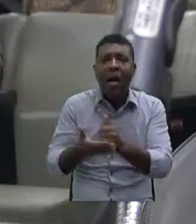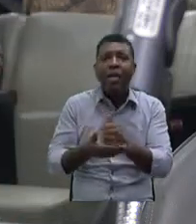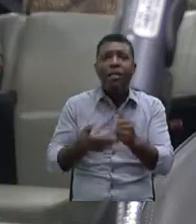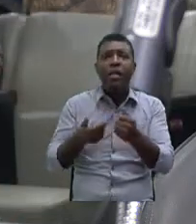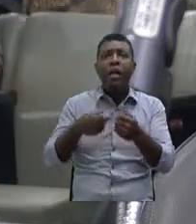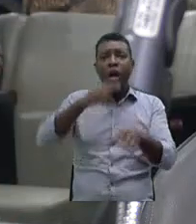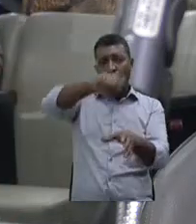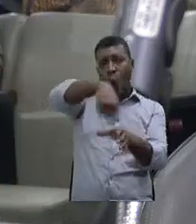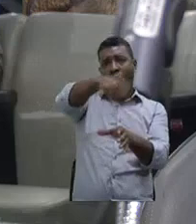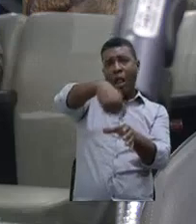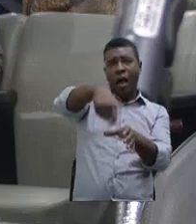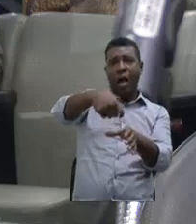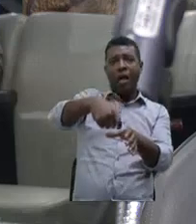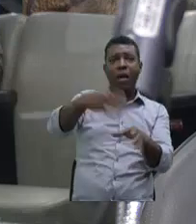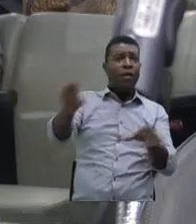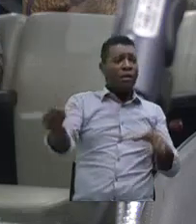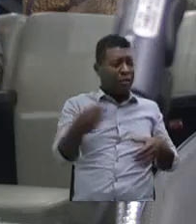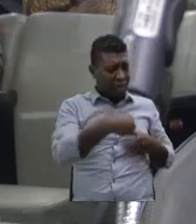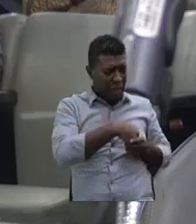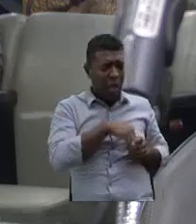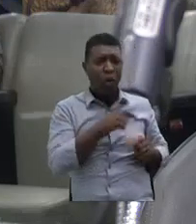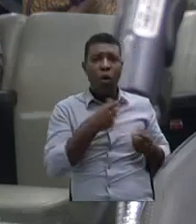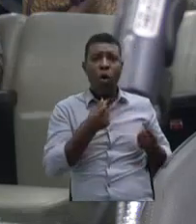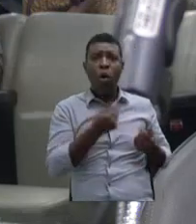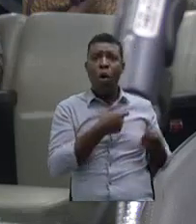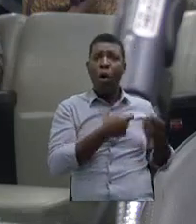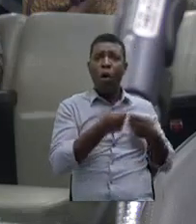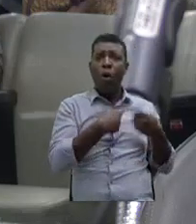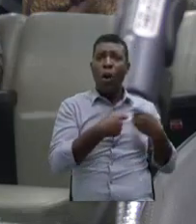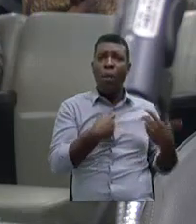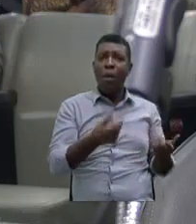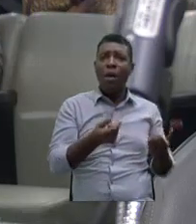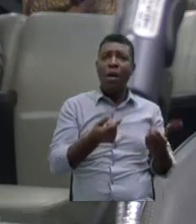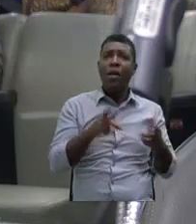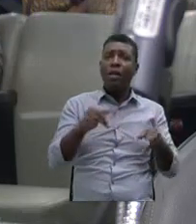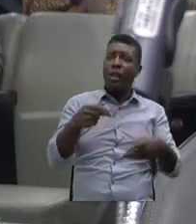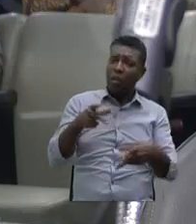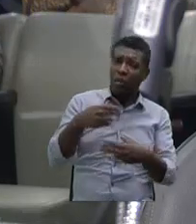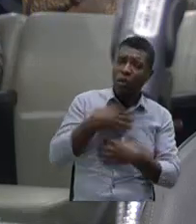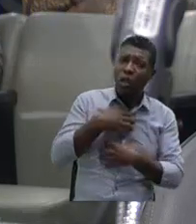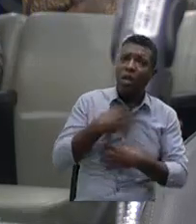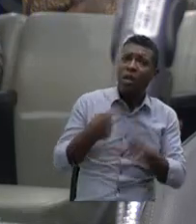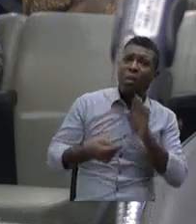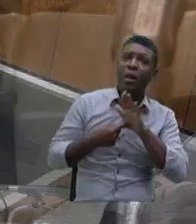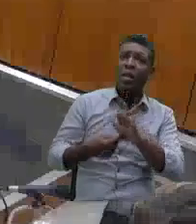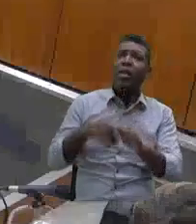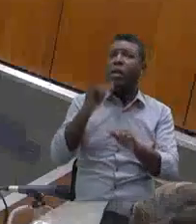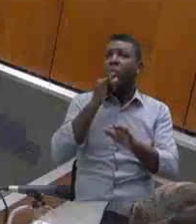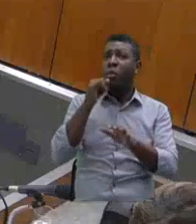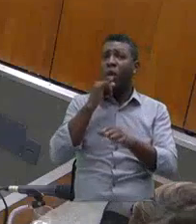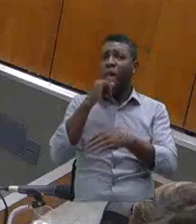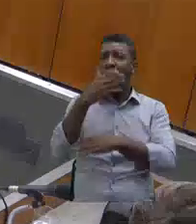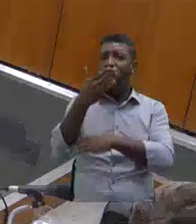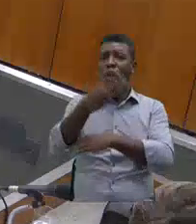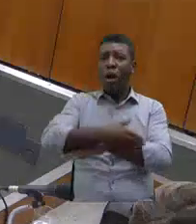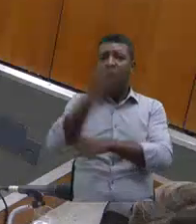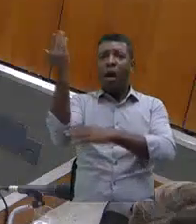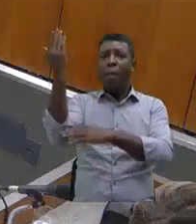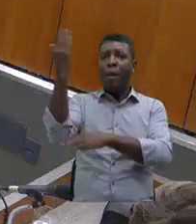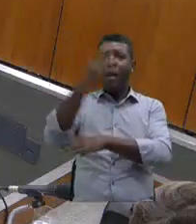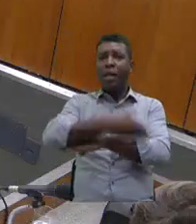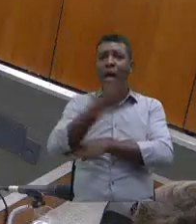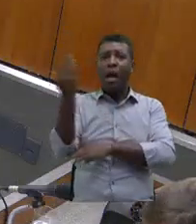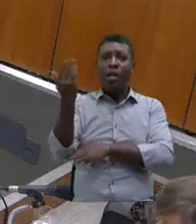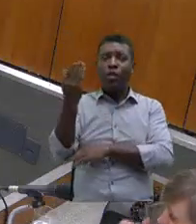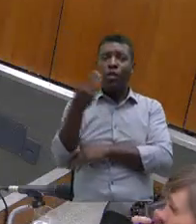setor na economia, quando se apresenta pedágios que vão de 40, olha,